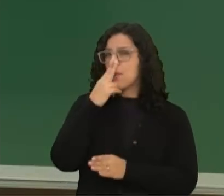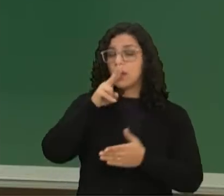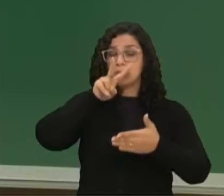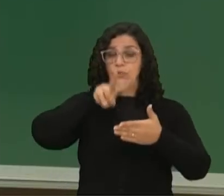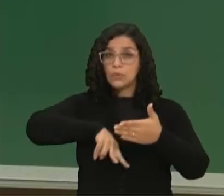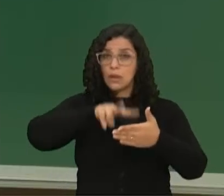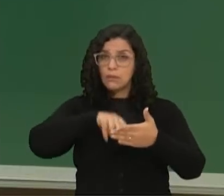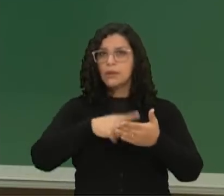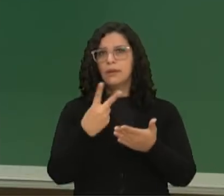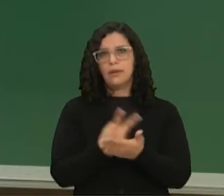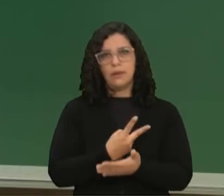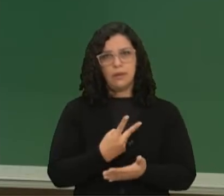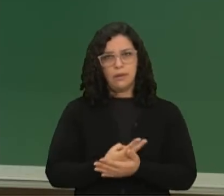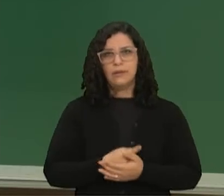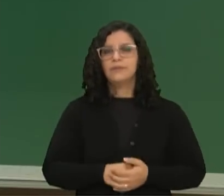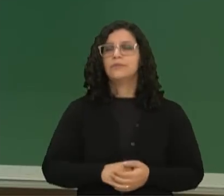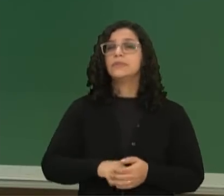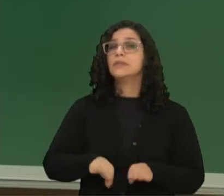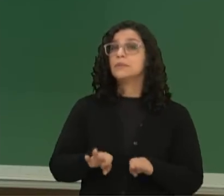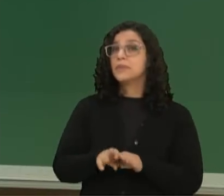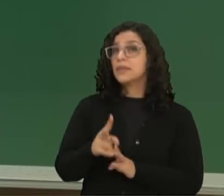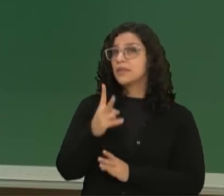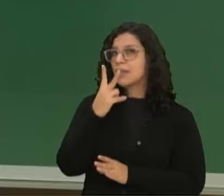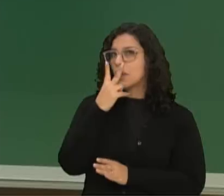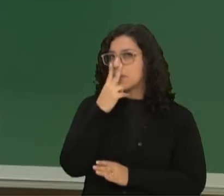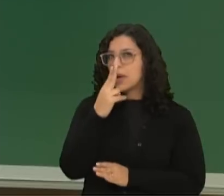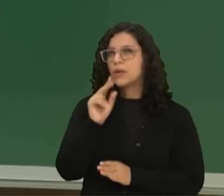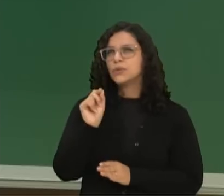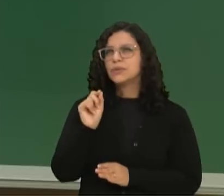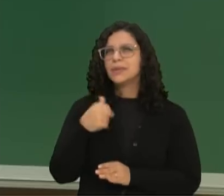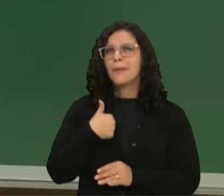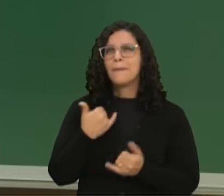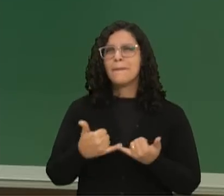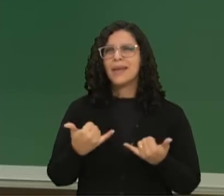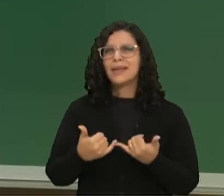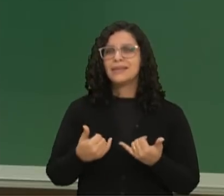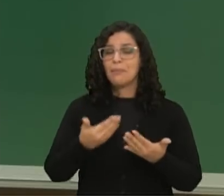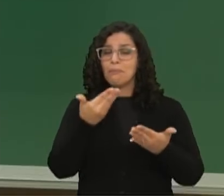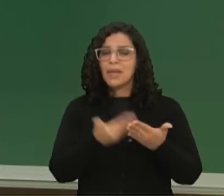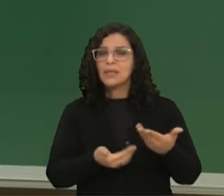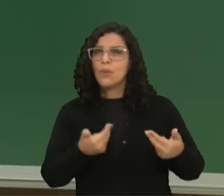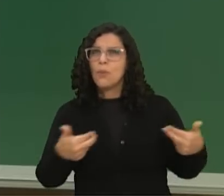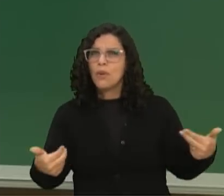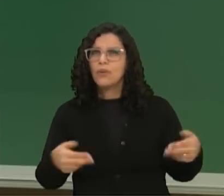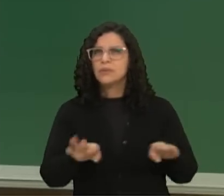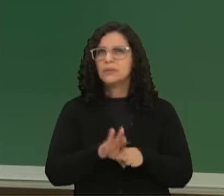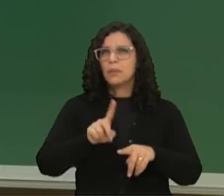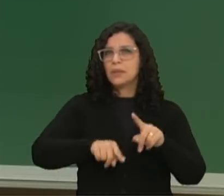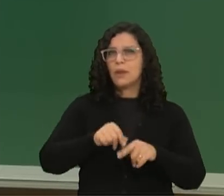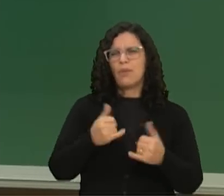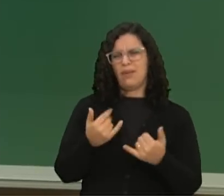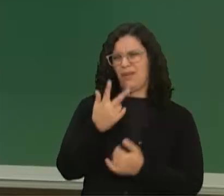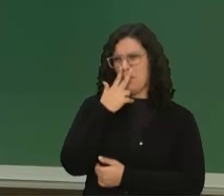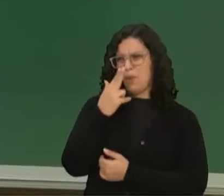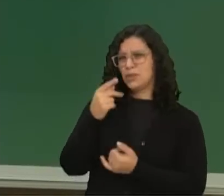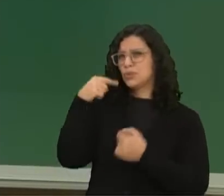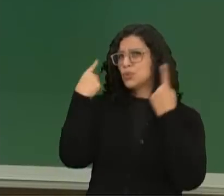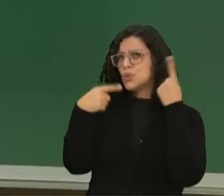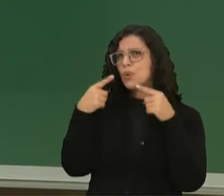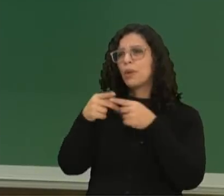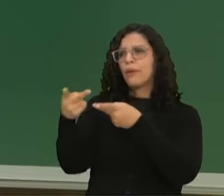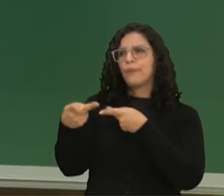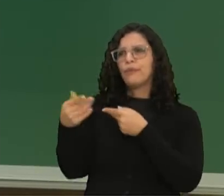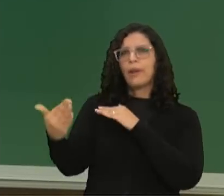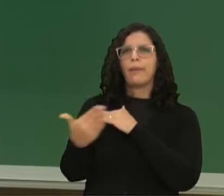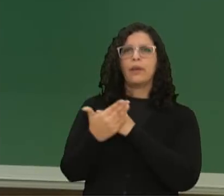as instruções erradas, deduzindo ali que ela deve ter perdido algumas peças, ou então que ela está louca de ter convidado ele